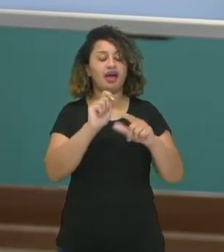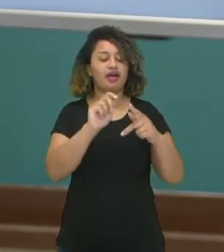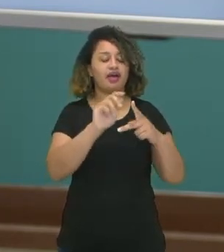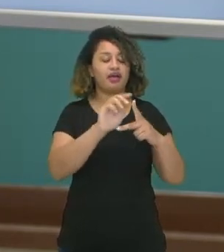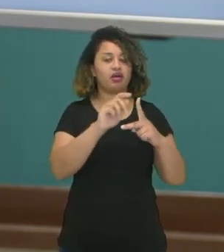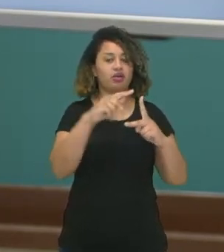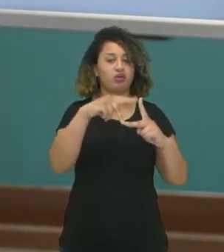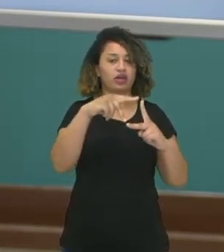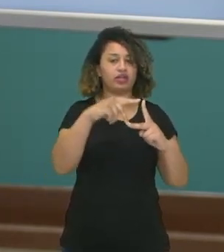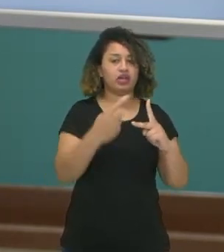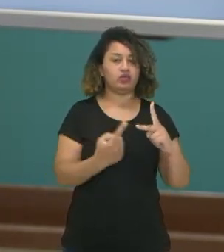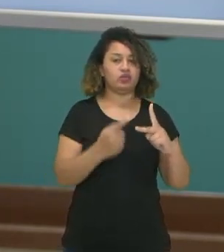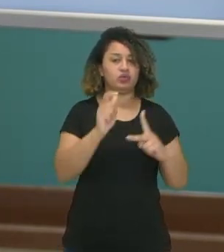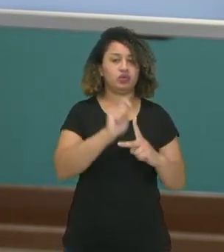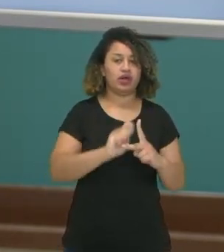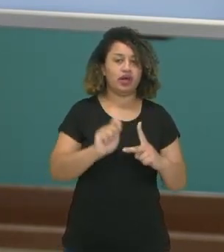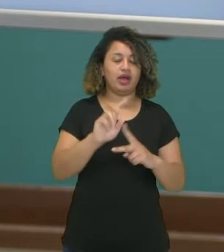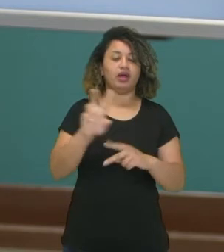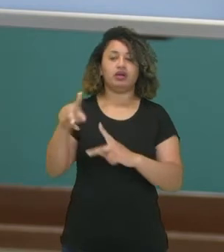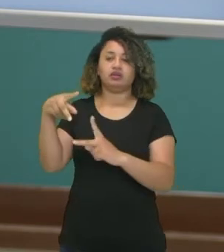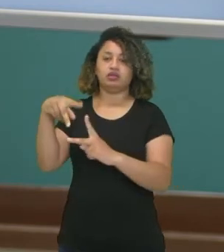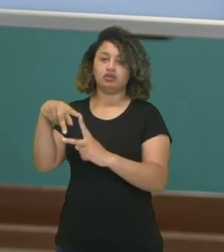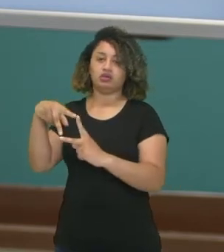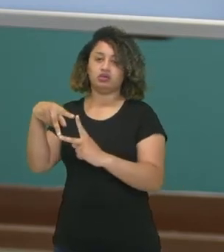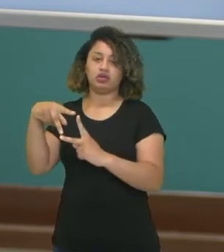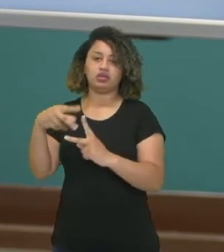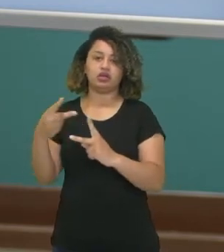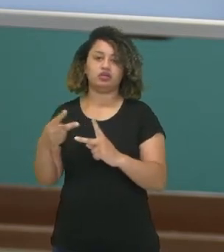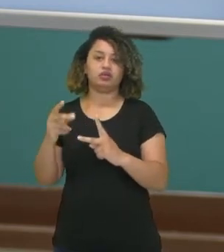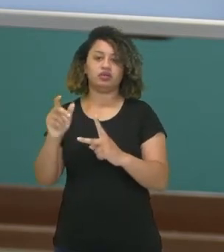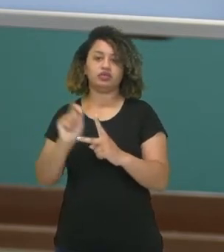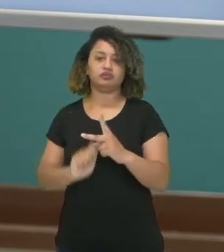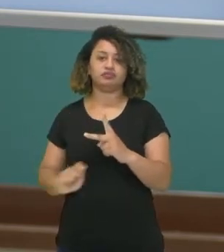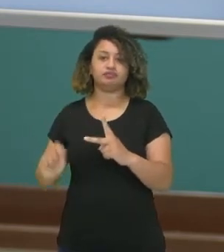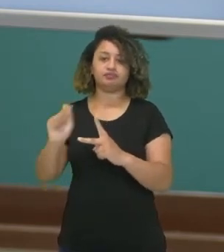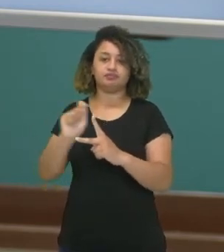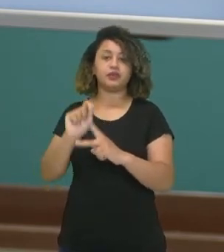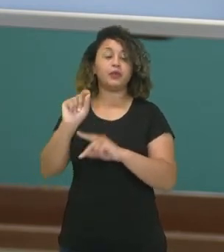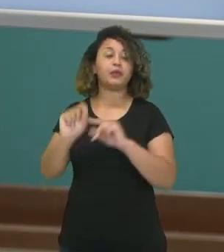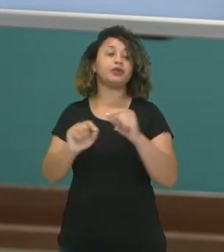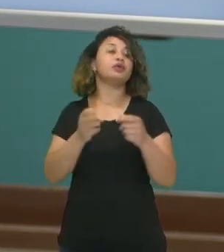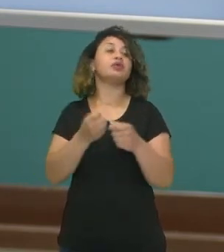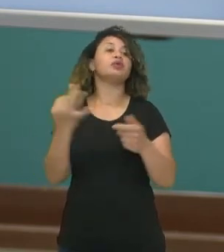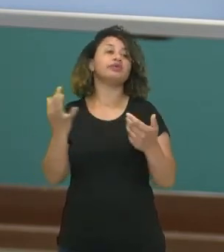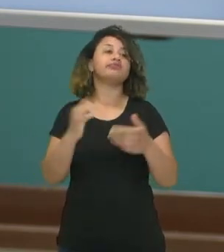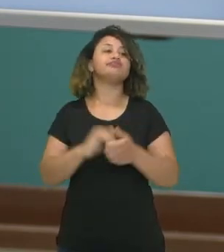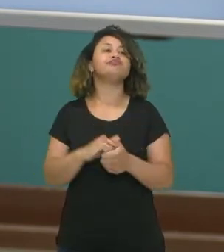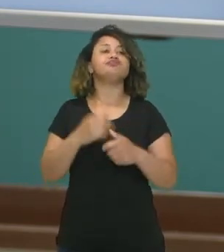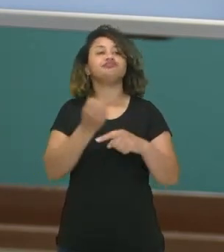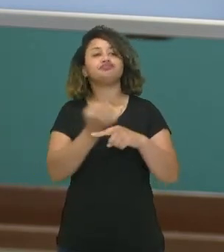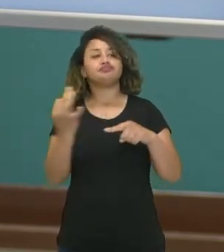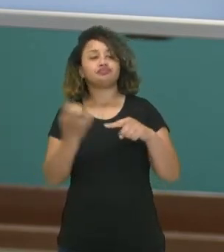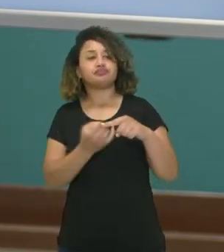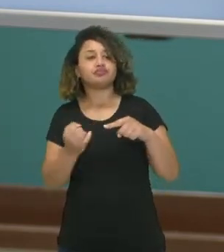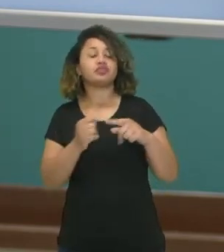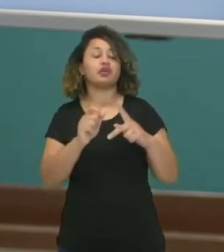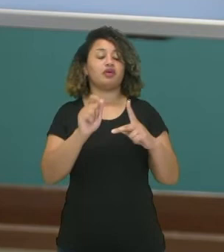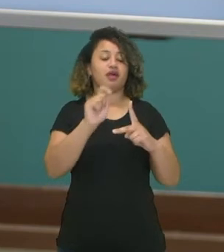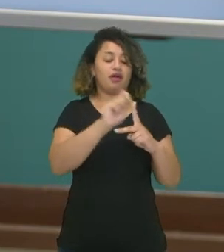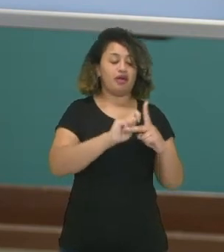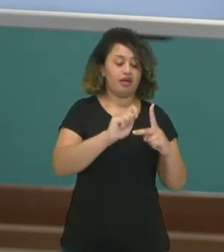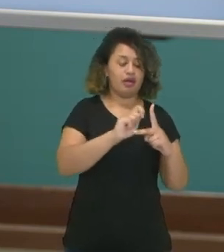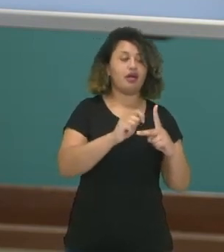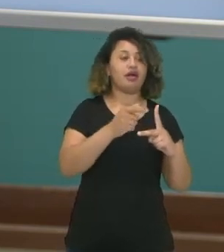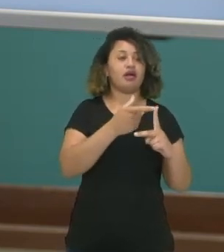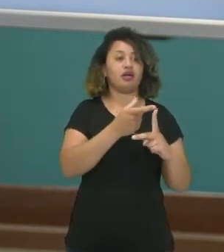e a área do quadrado na figura 2. Então, a razão, a área vai ser